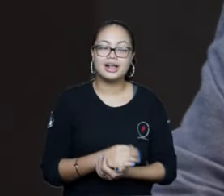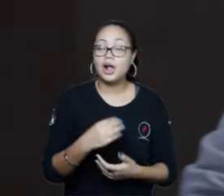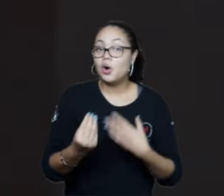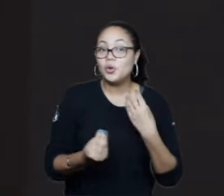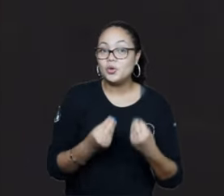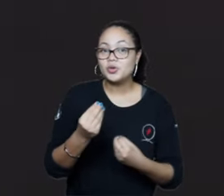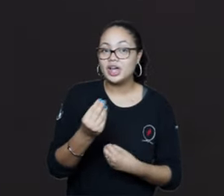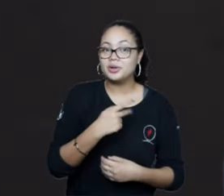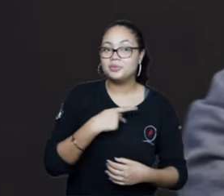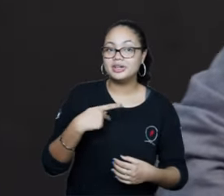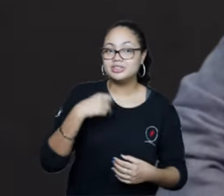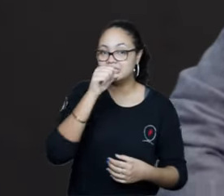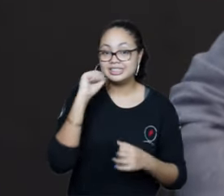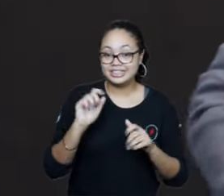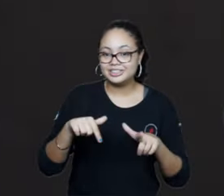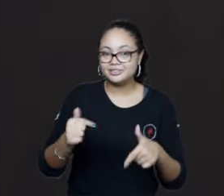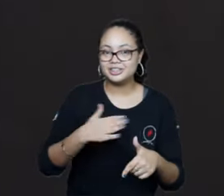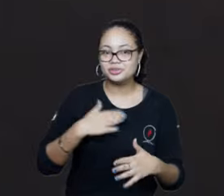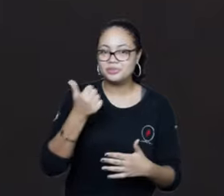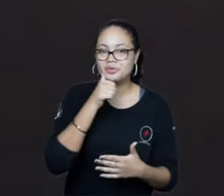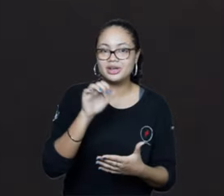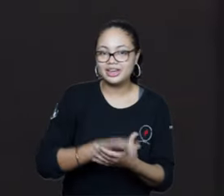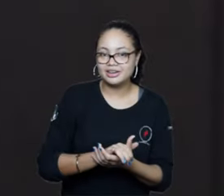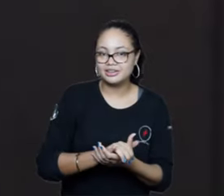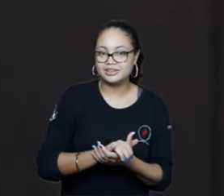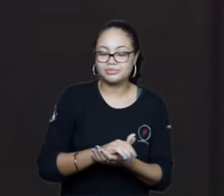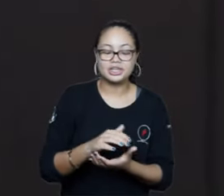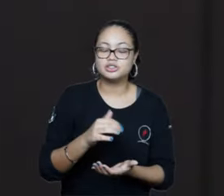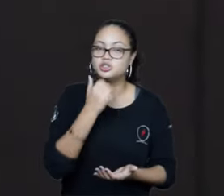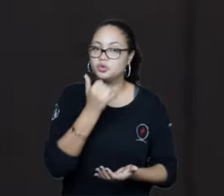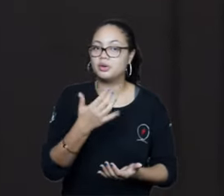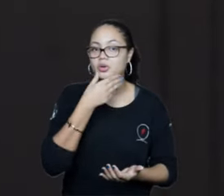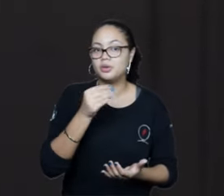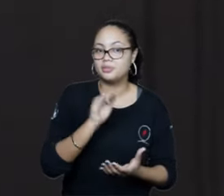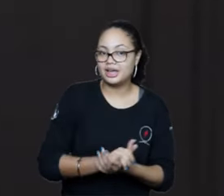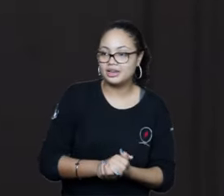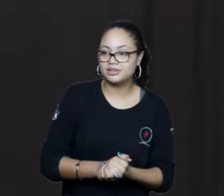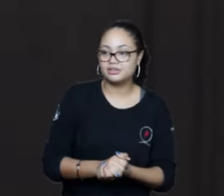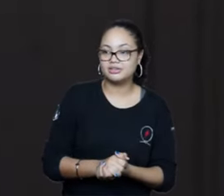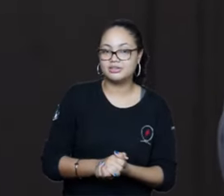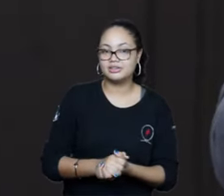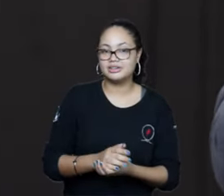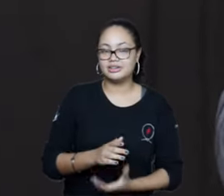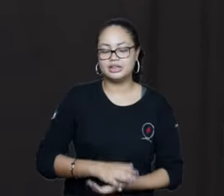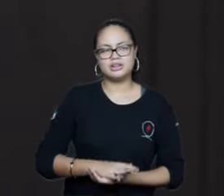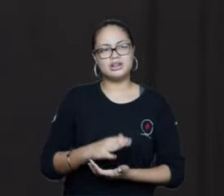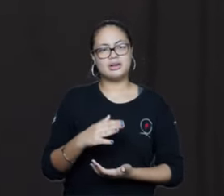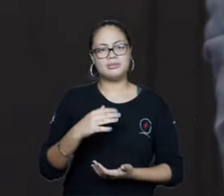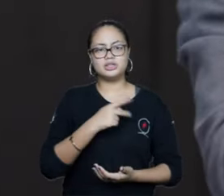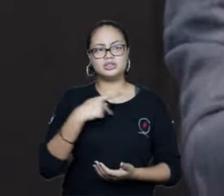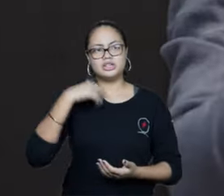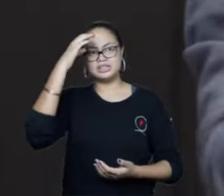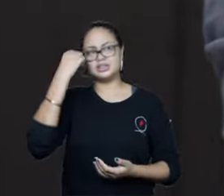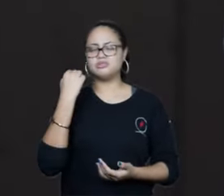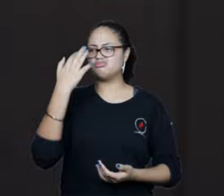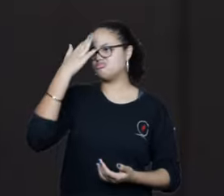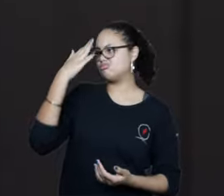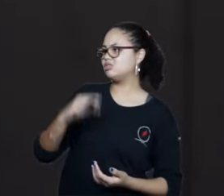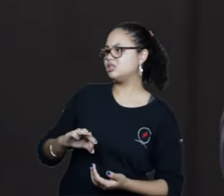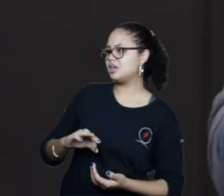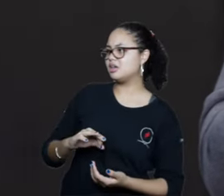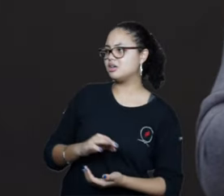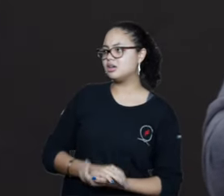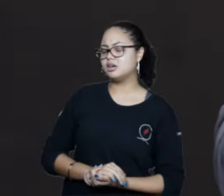que seu marido fez com meu marido porque a irmã Elizete não sei tá acontecendo